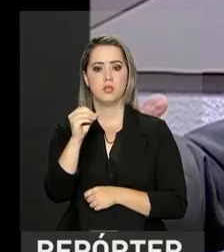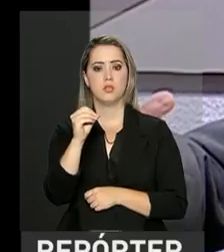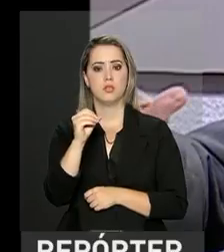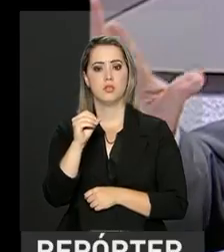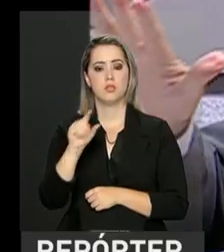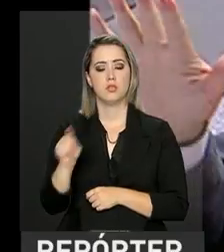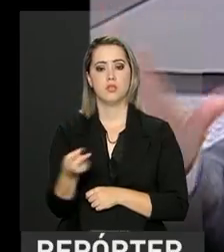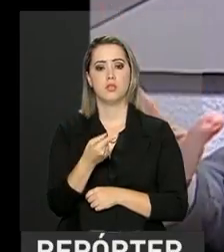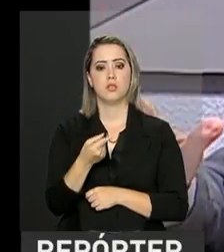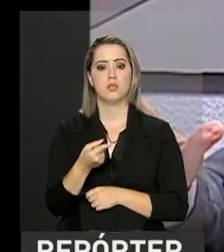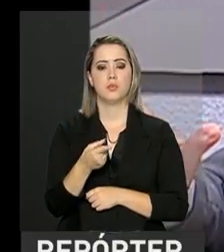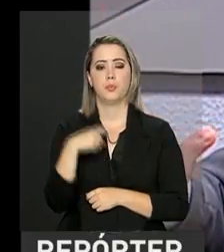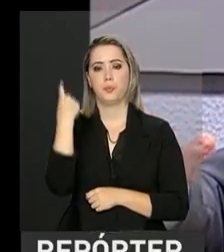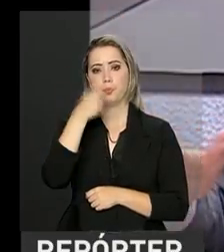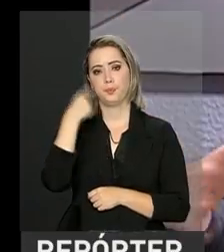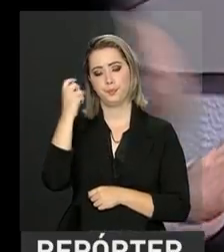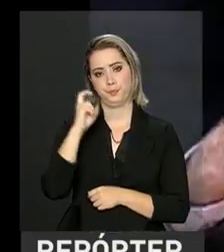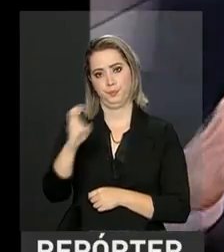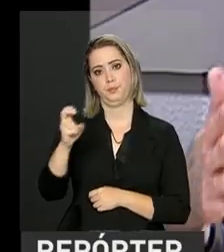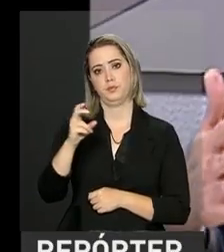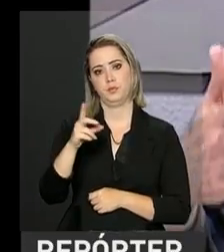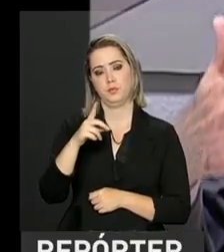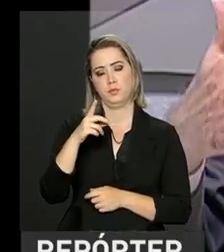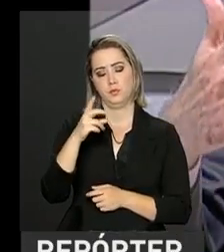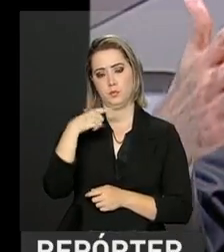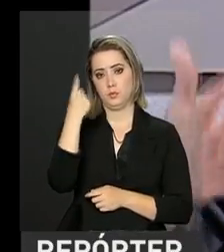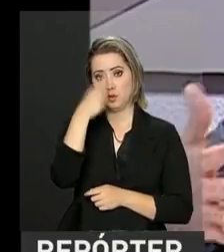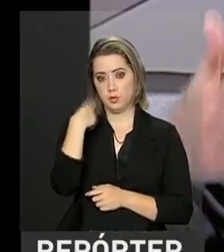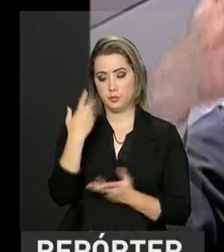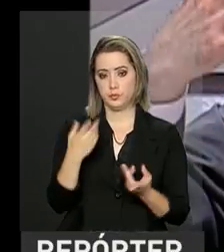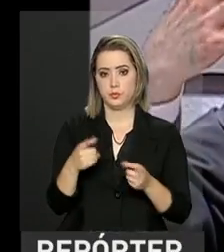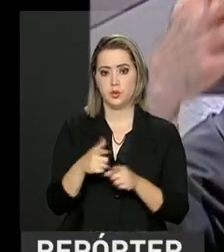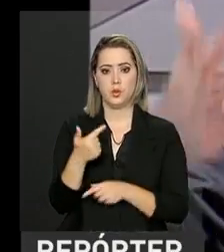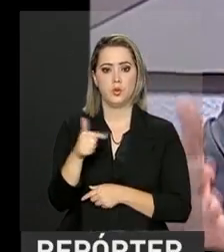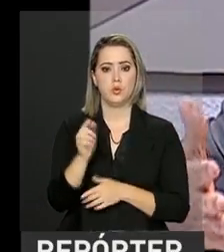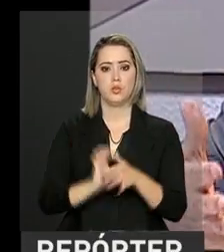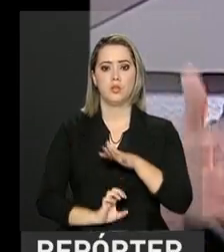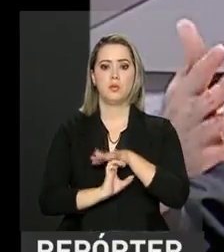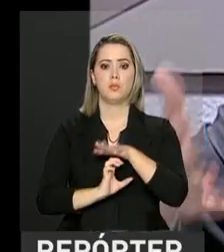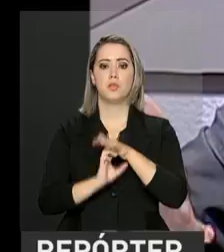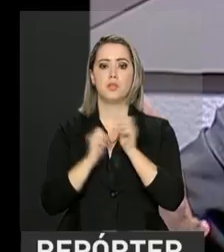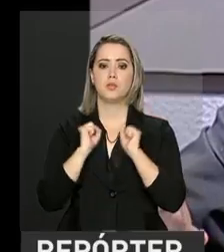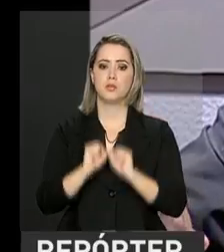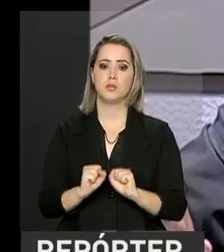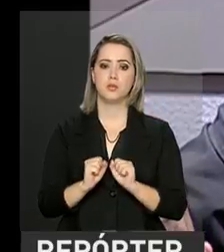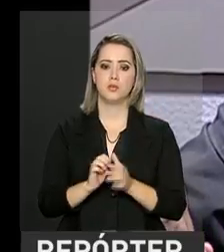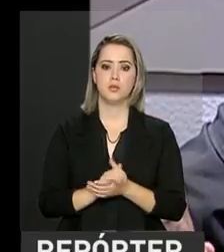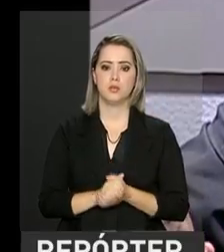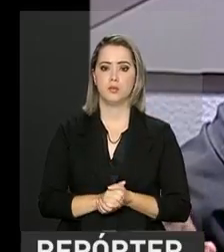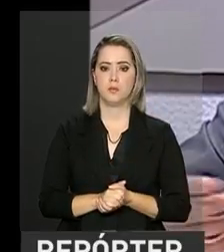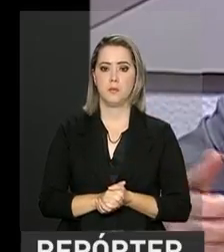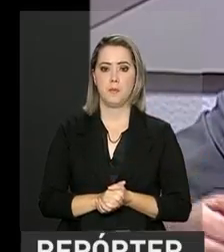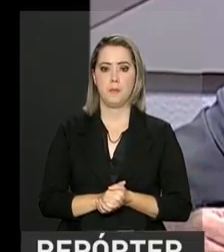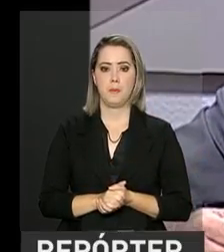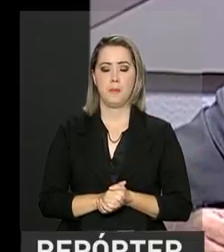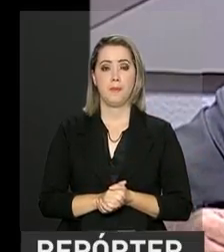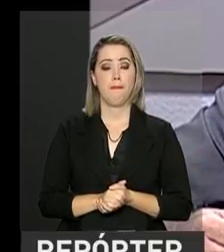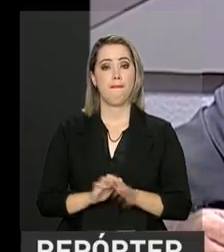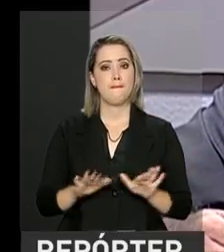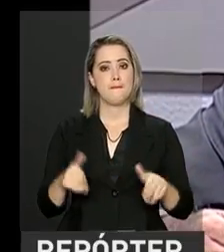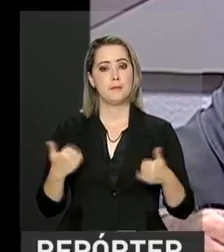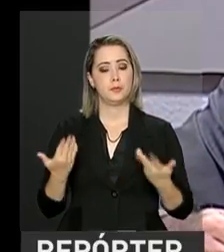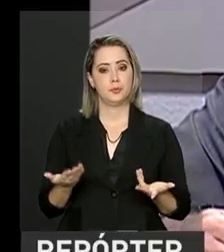horas semanais não existe não a empresa não há país que suporte uma coisa dessas tão